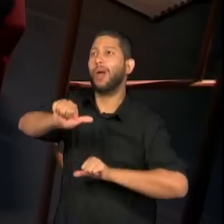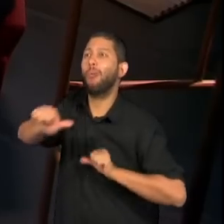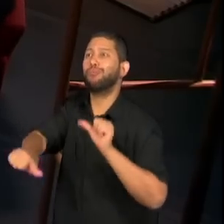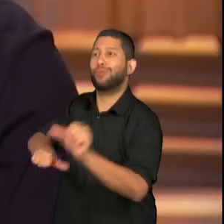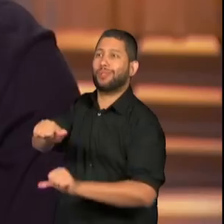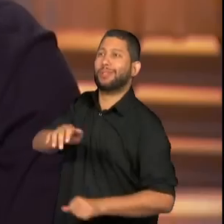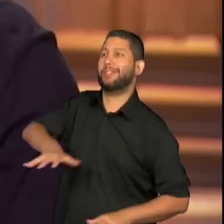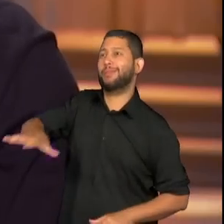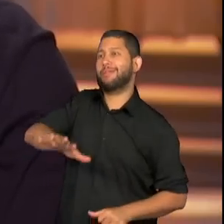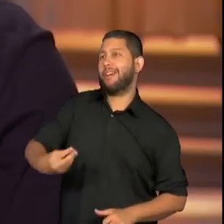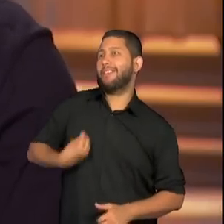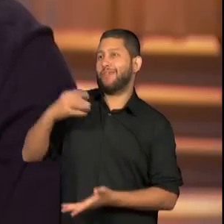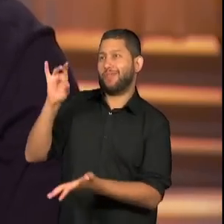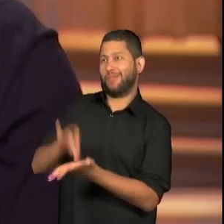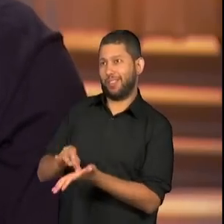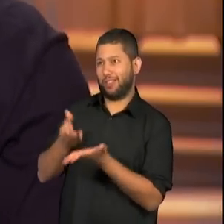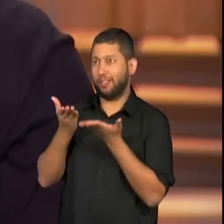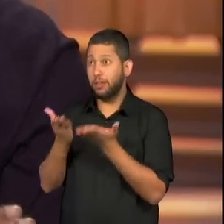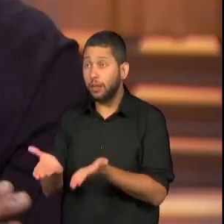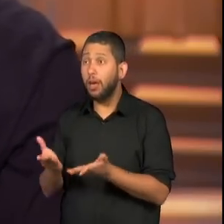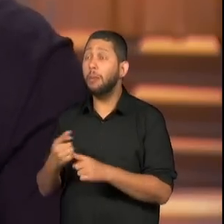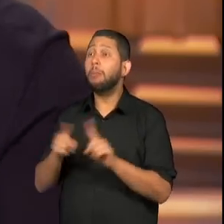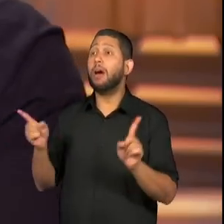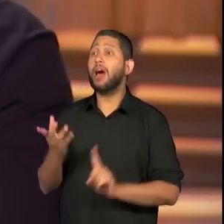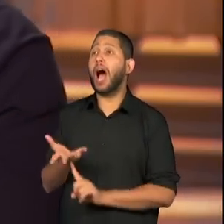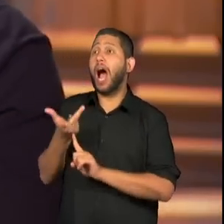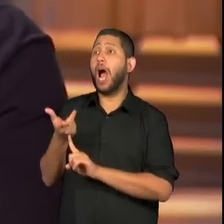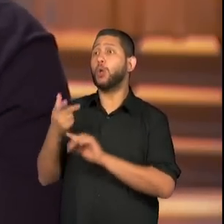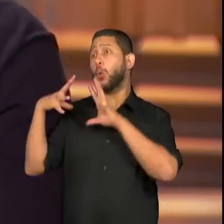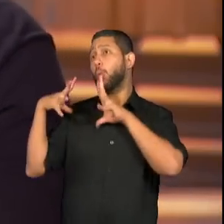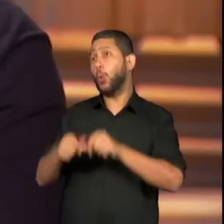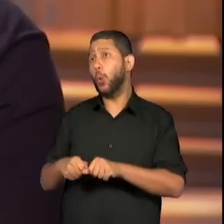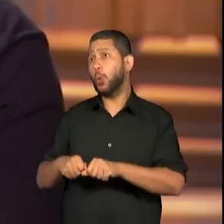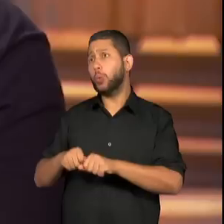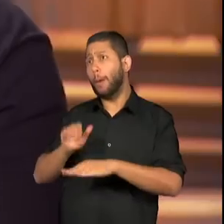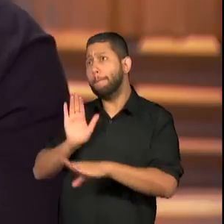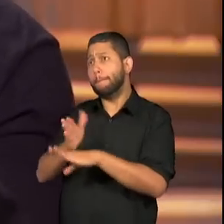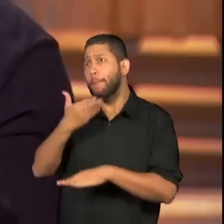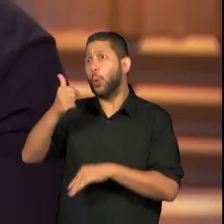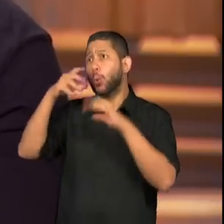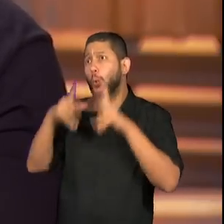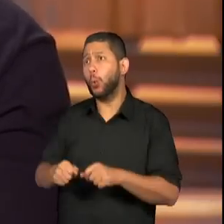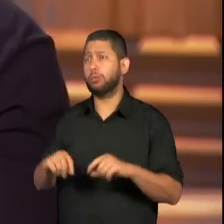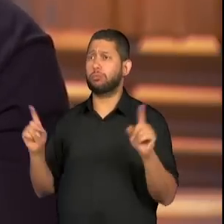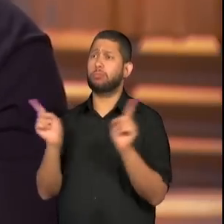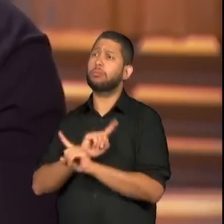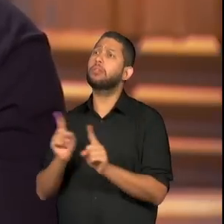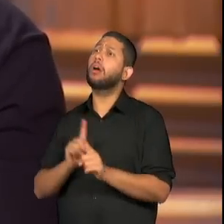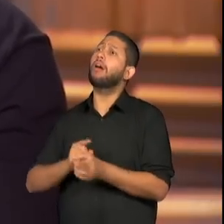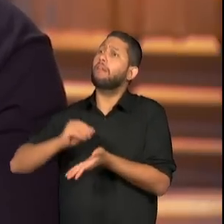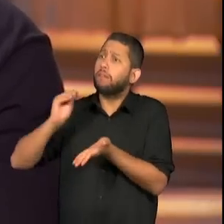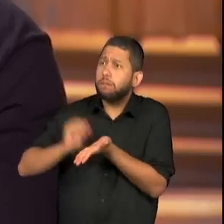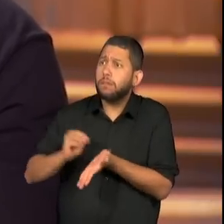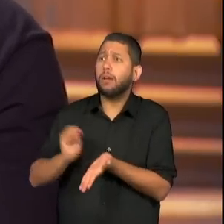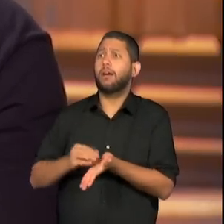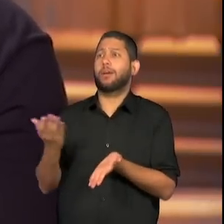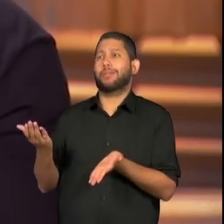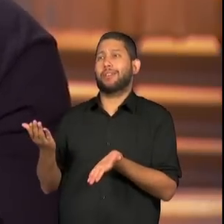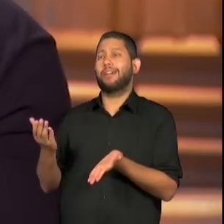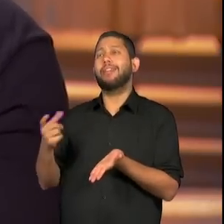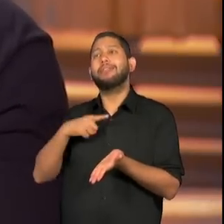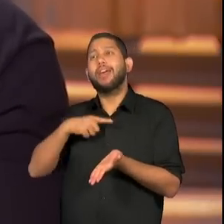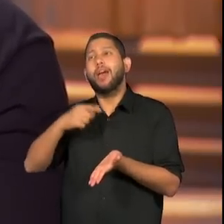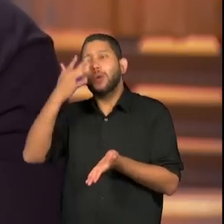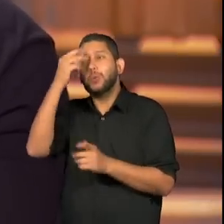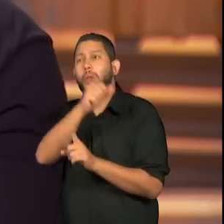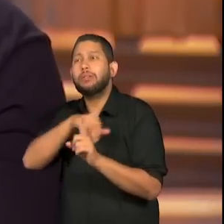importante, né, nessa construção, mas ela não pode fazer todos esses trabalhos. Né? Então, precisa ainda muito da compreensão